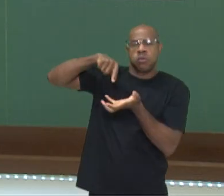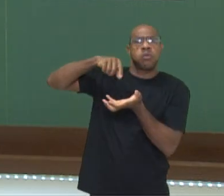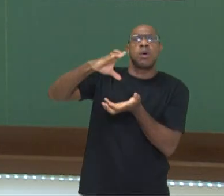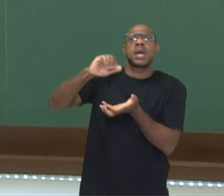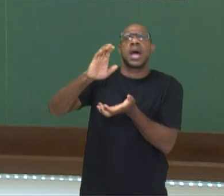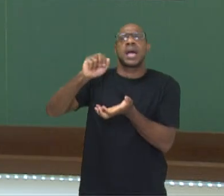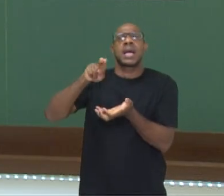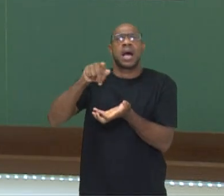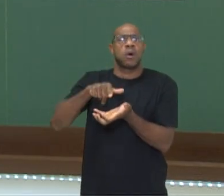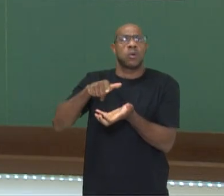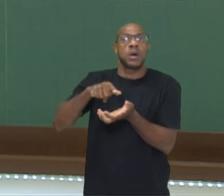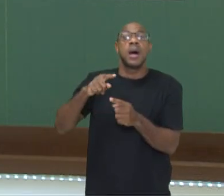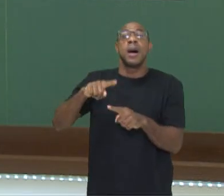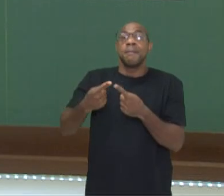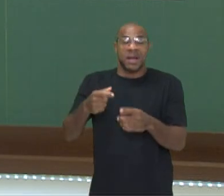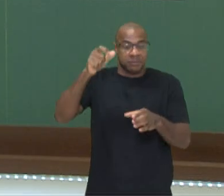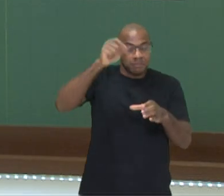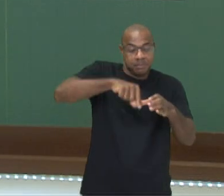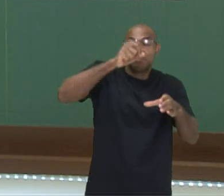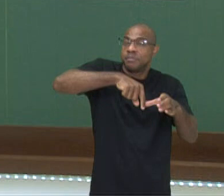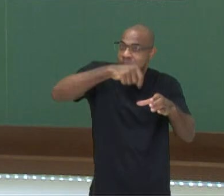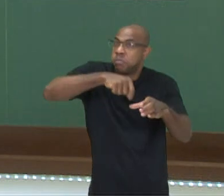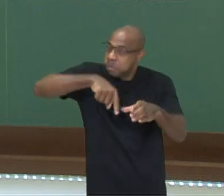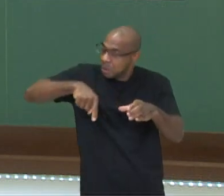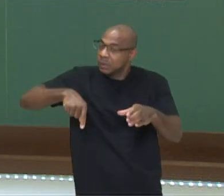mas a cultivar o cacau.